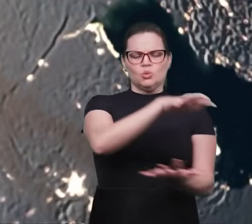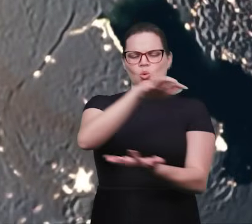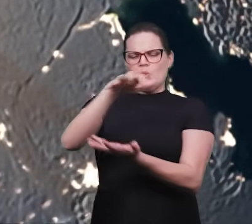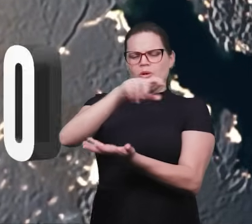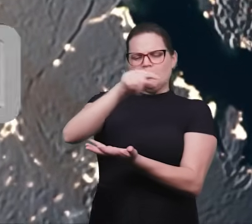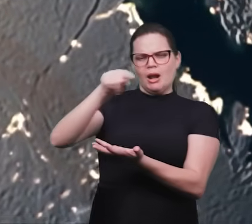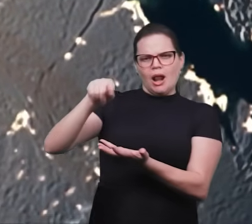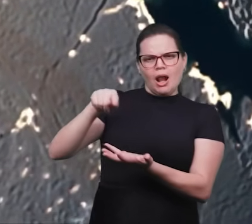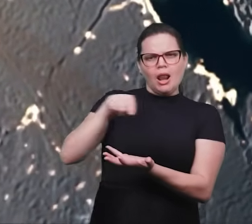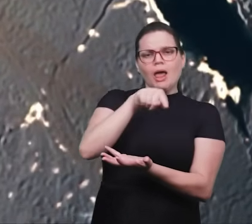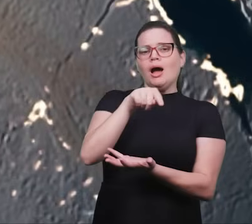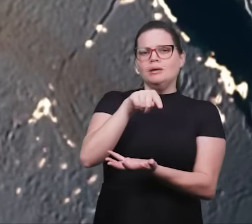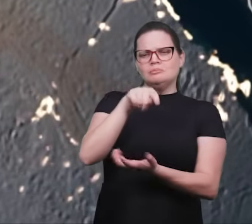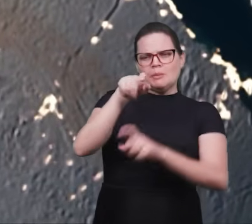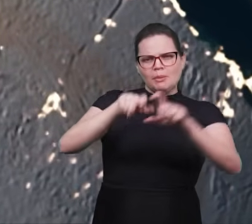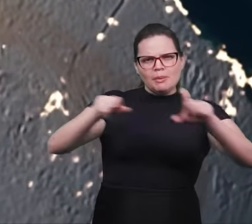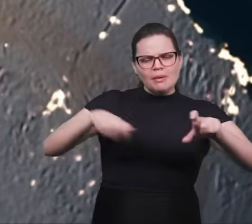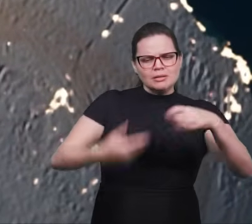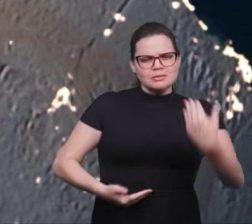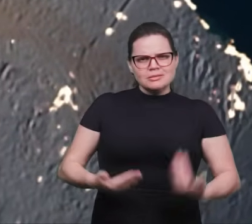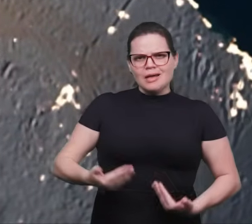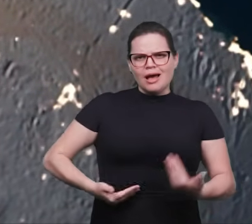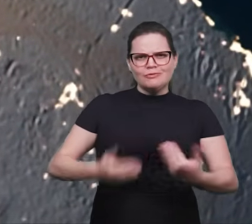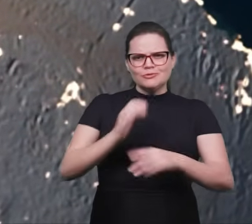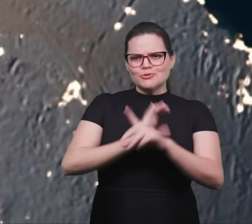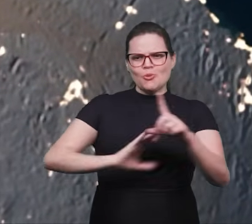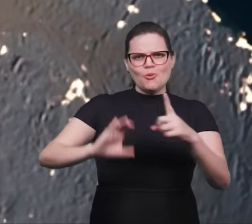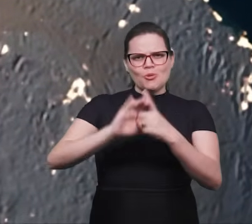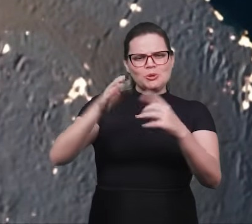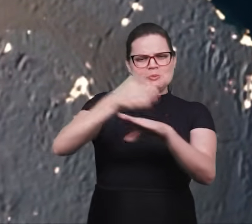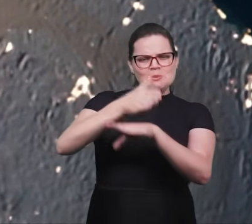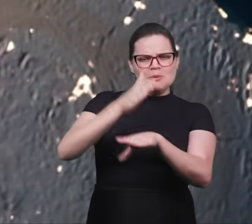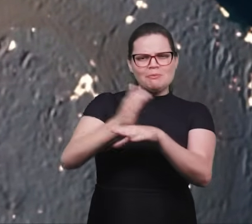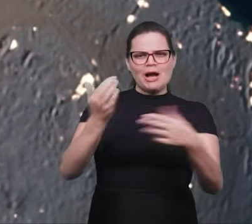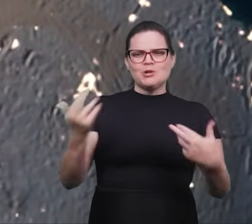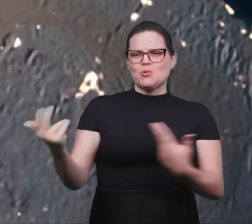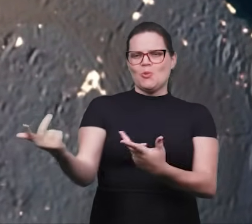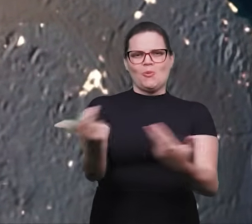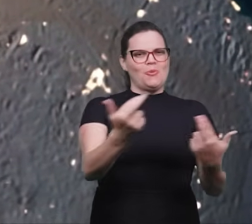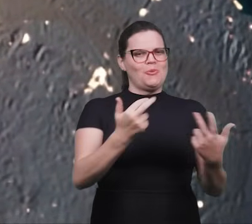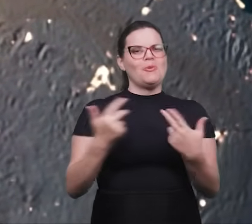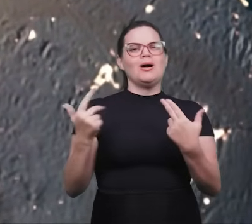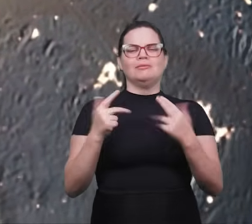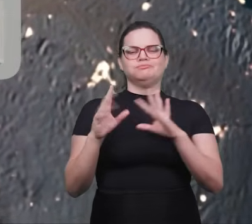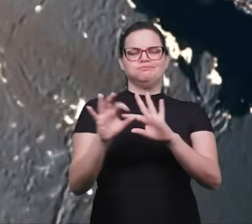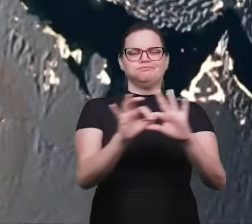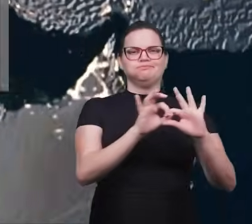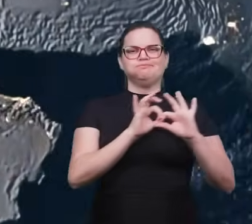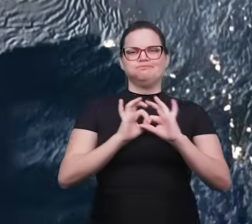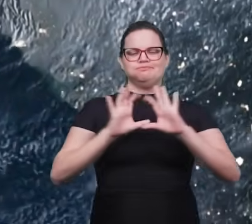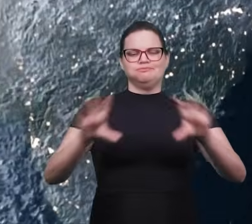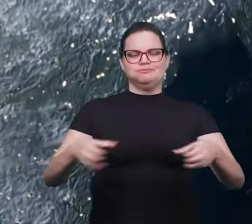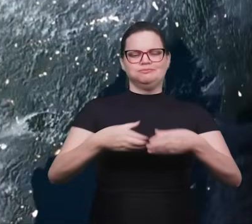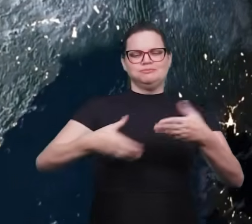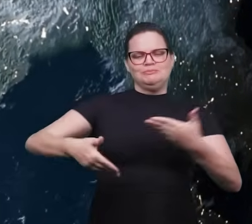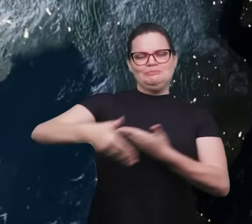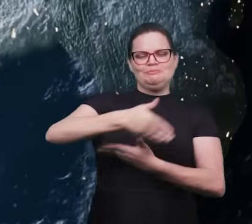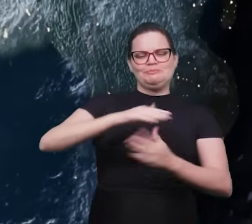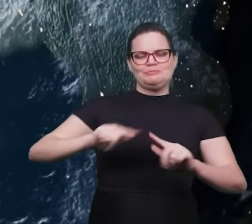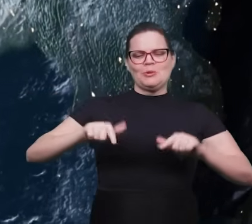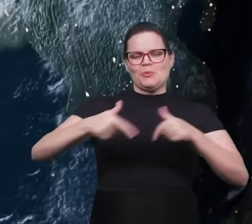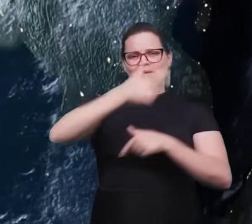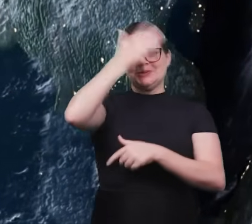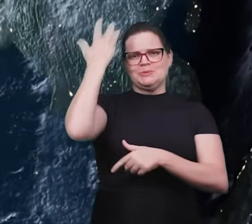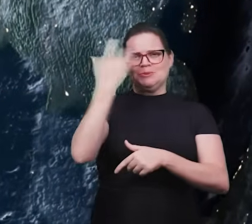Irmãos de todas as partes do mundo participam de um mesmo culto, em conjunto, no mesmo corpo e no mesmo